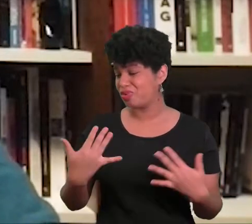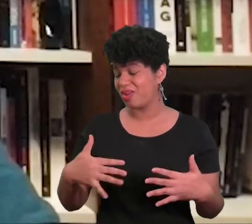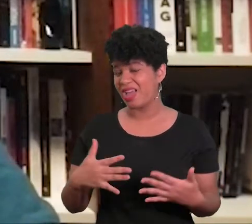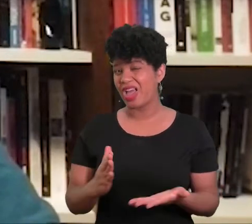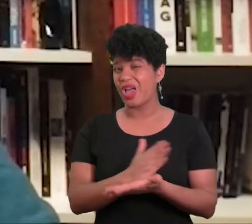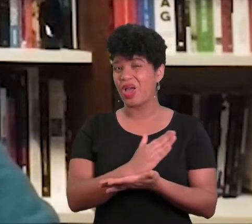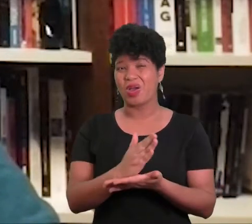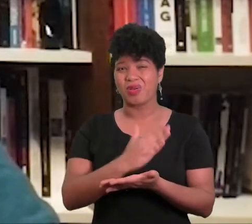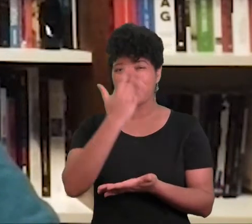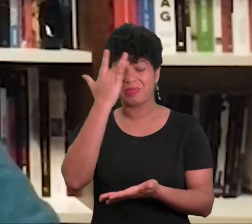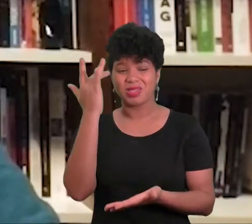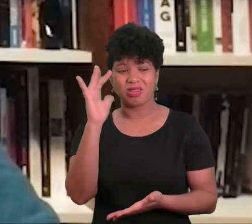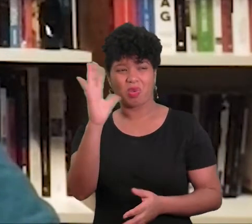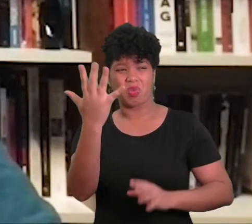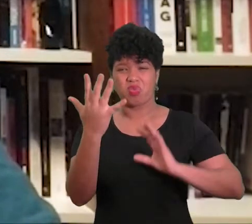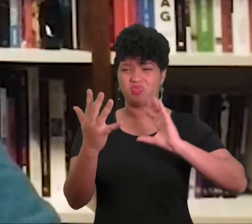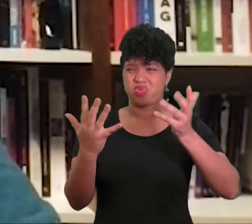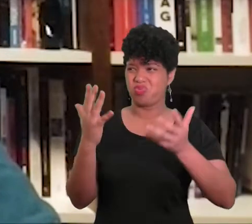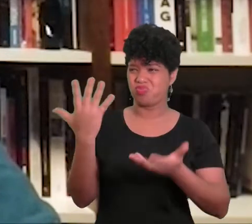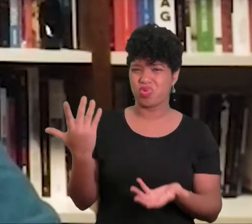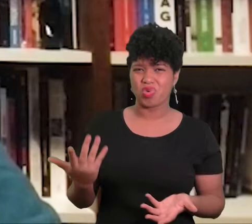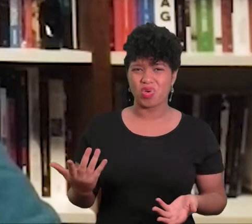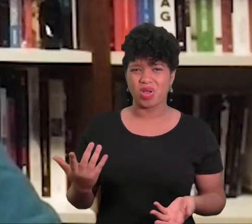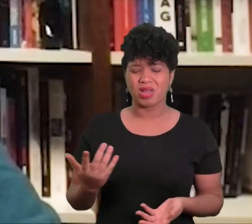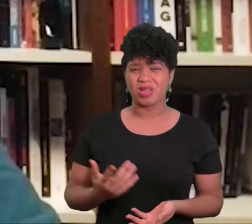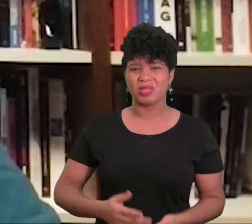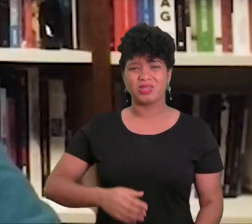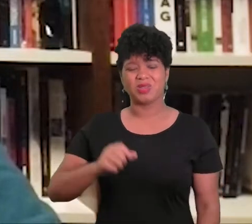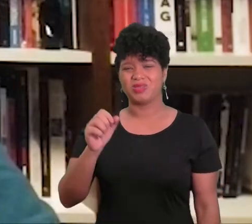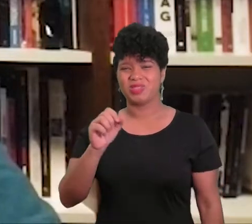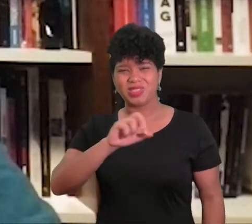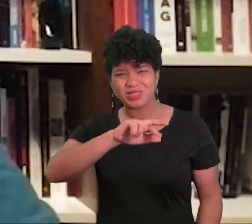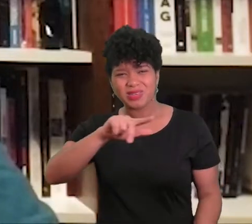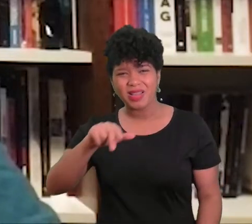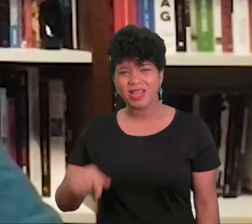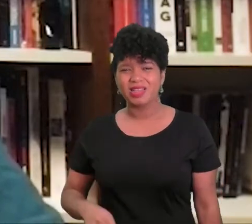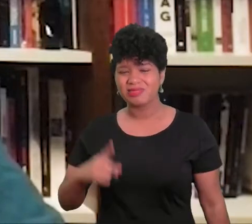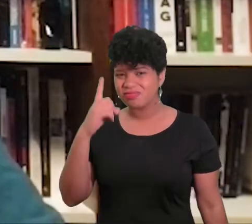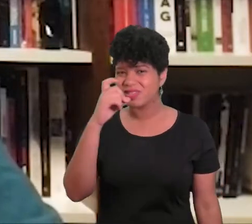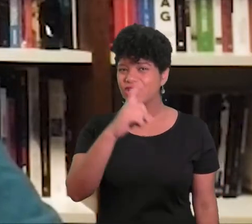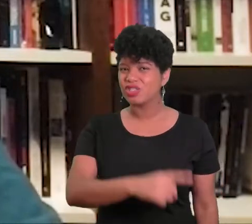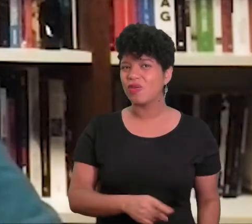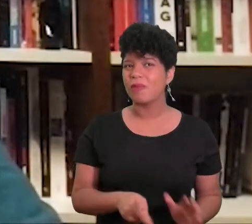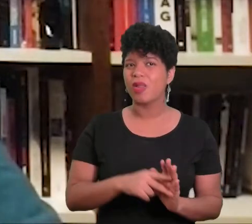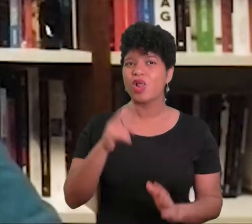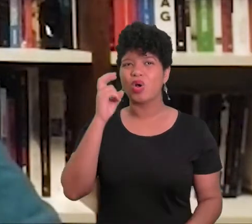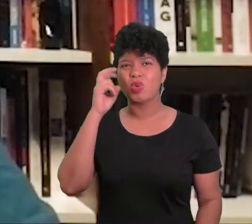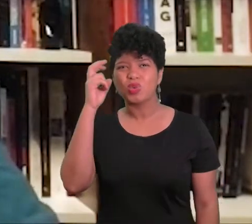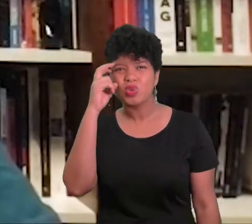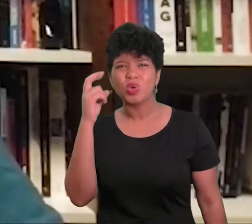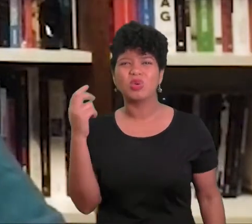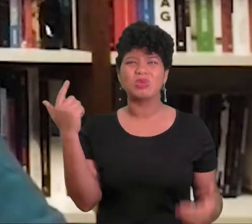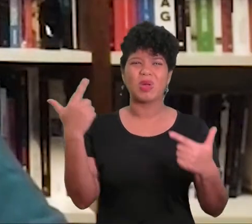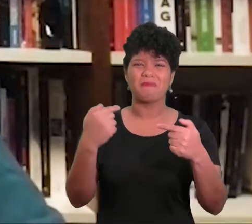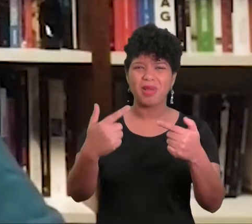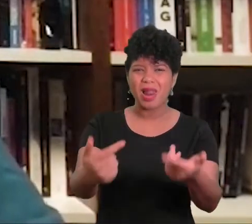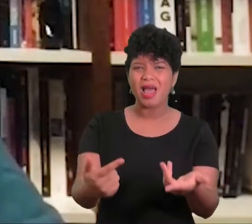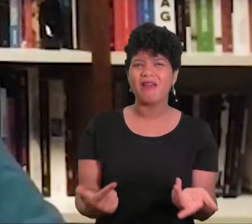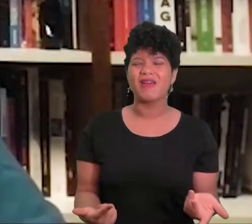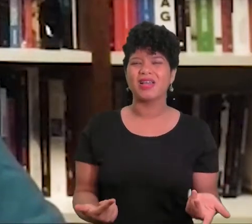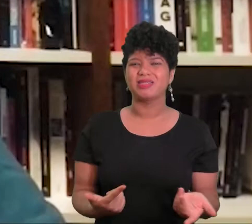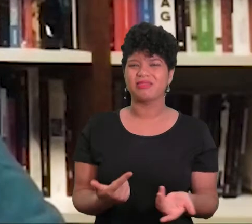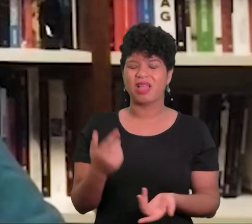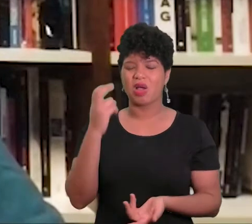tão bárbaras, tão terríveis, ligadas à violência, à cultura das armas, ameaça à